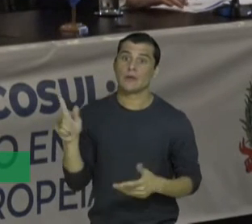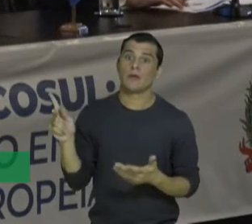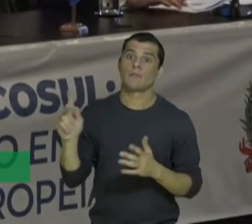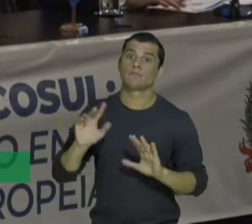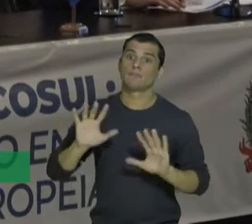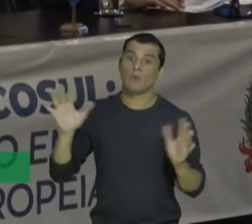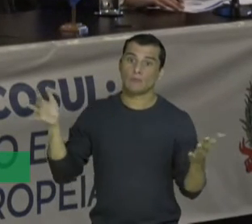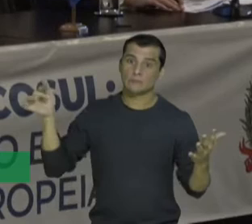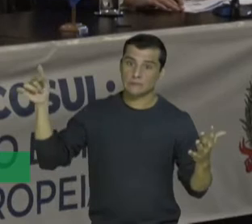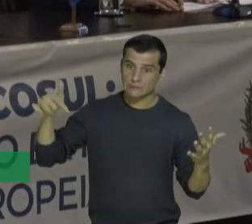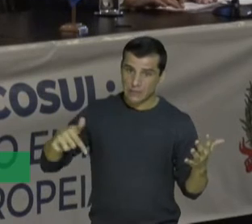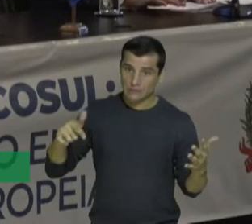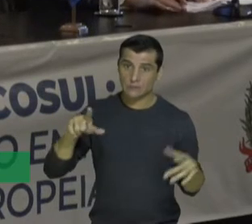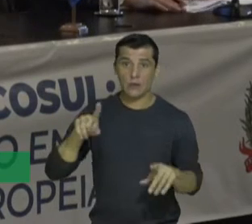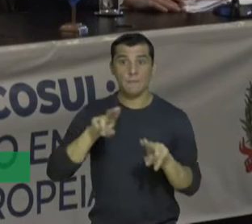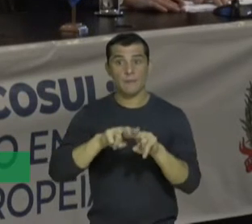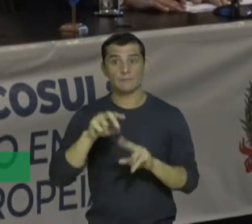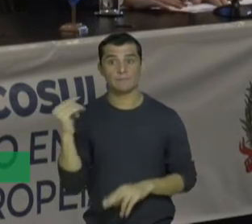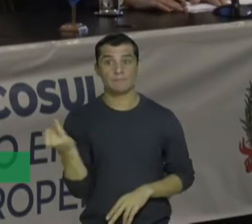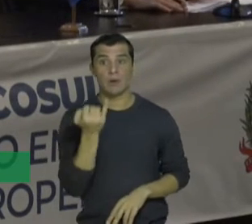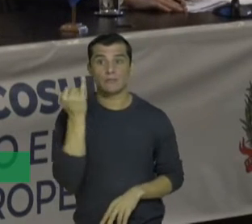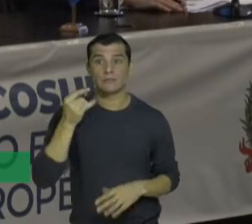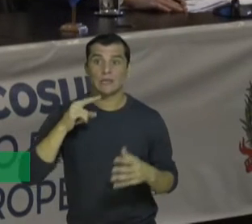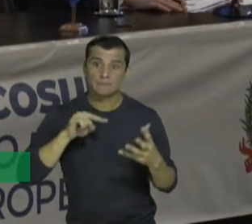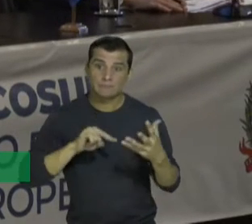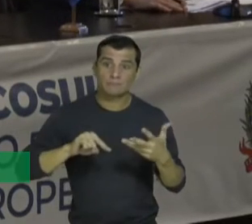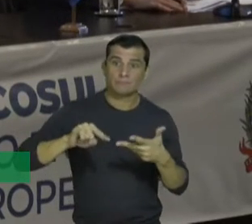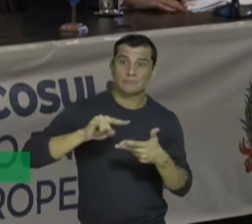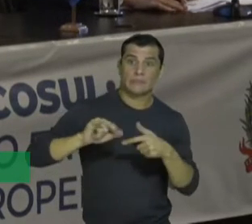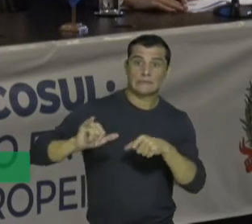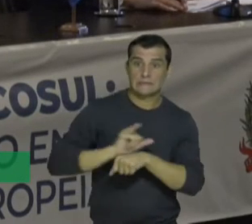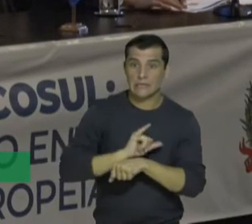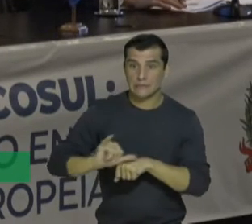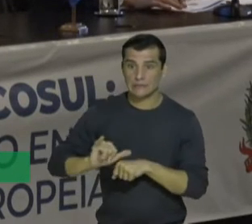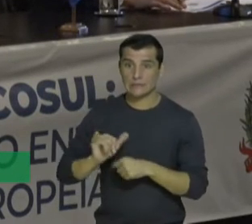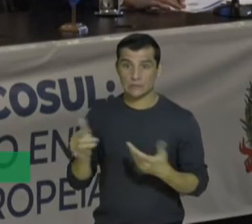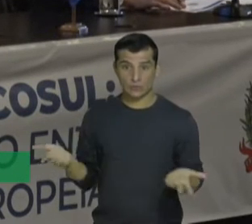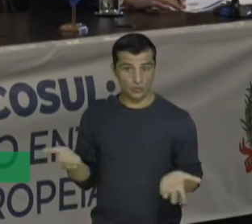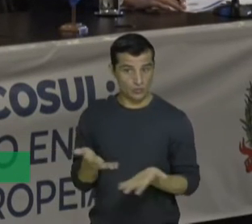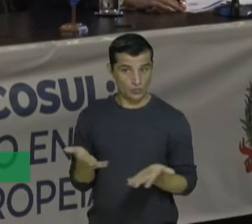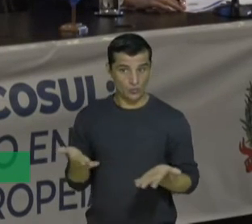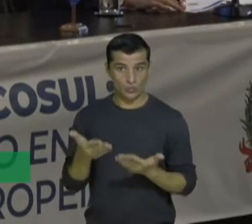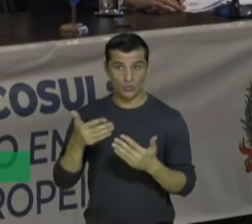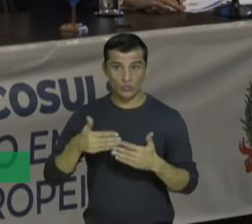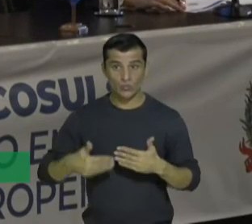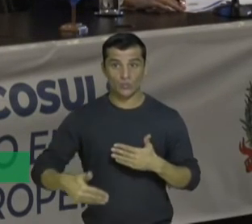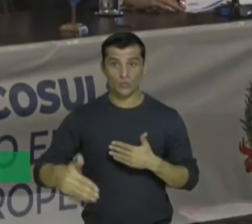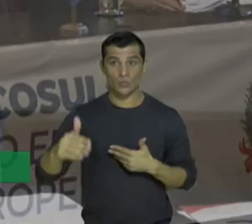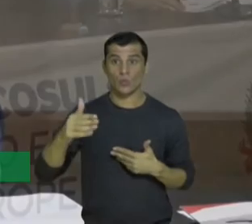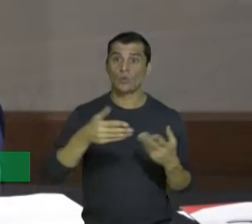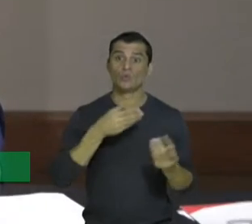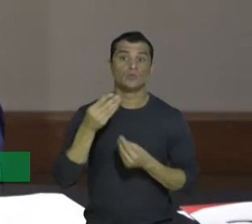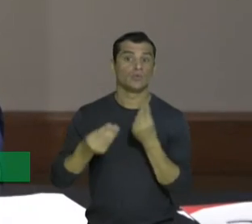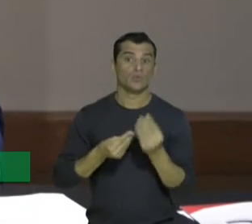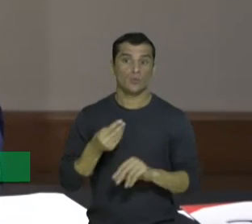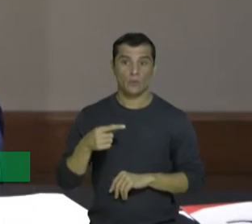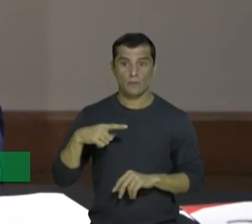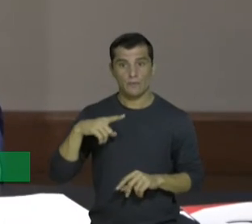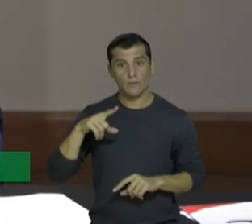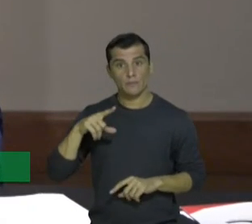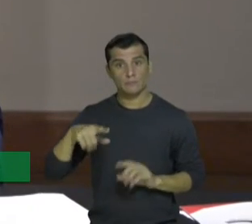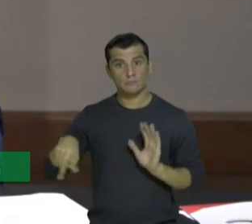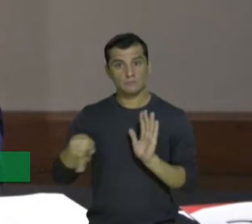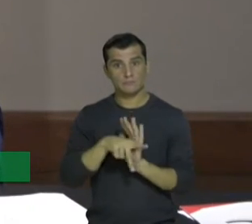a importância de todas essas ferramentas eh fantásticas levadas à frente e que eh do ponto de vista de governo